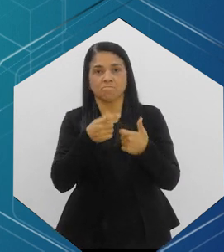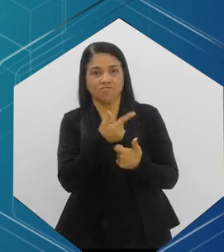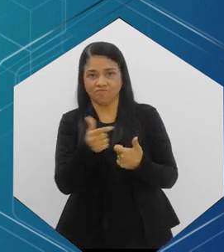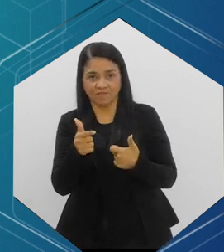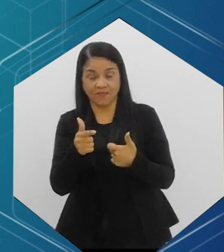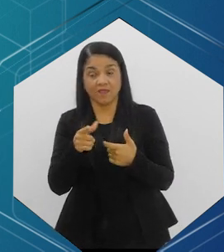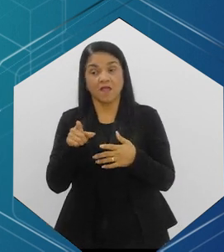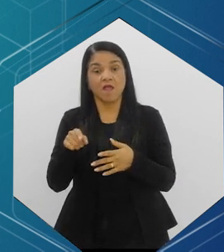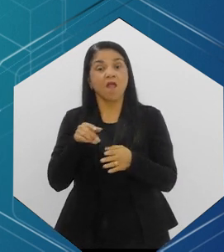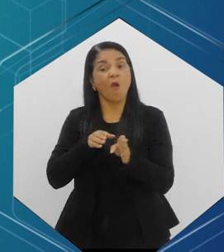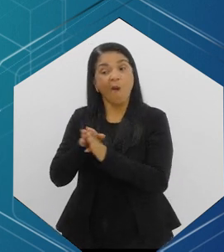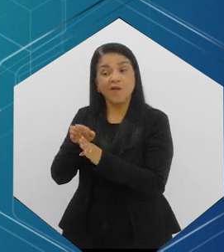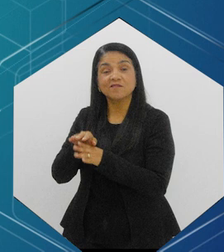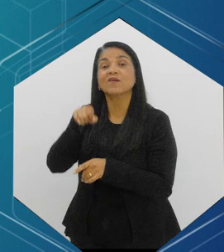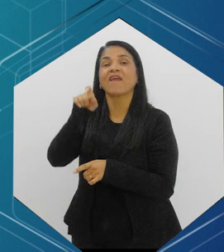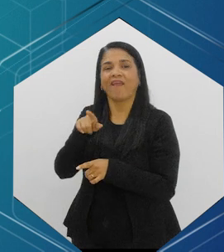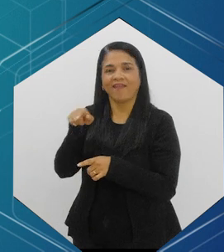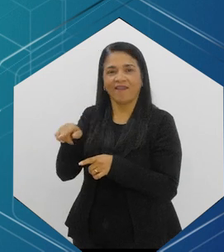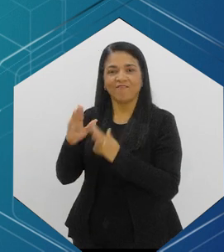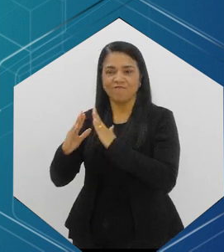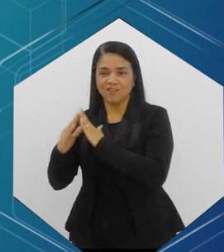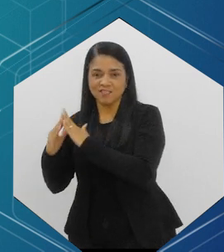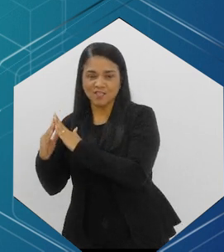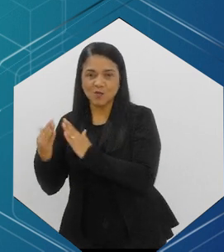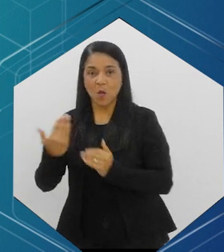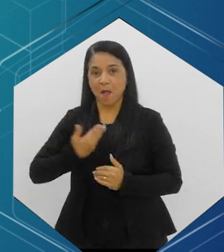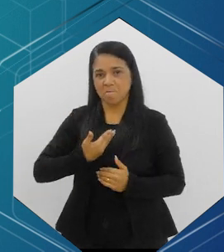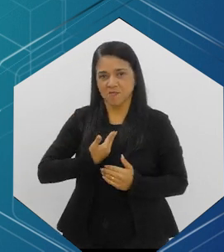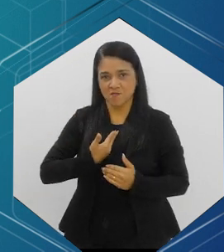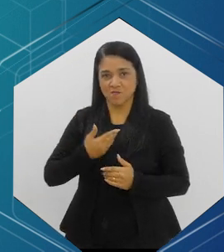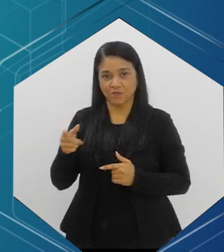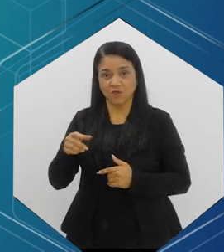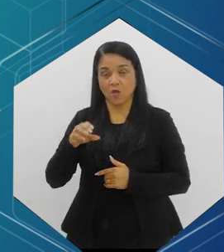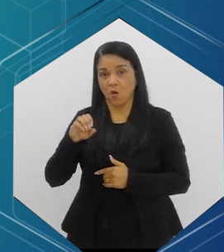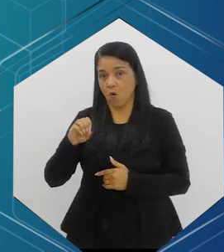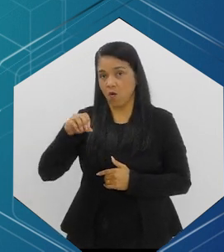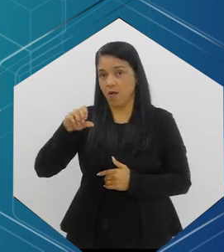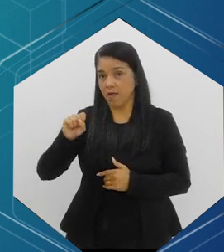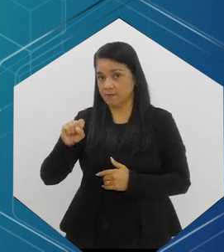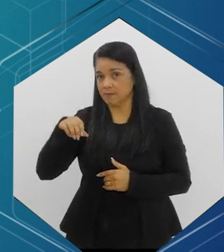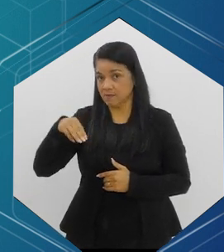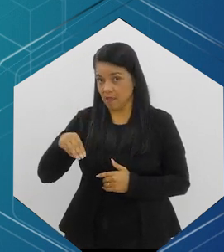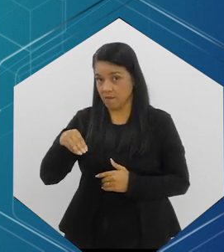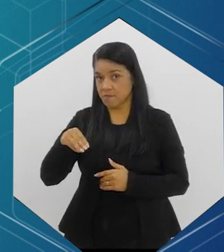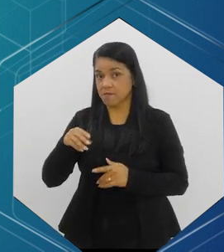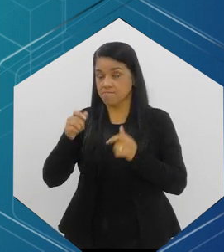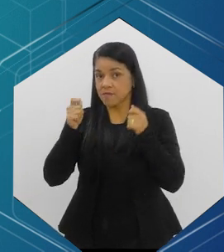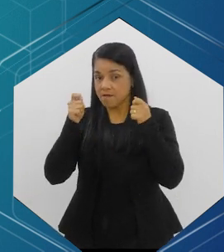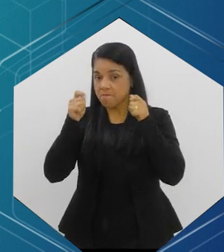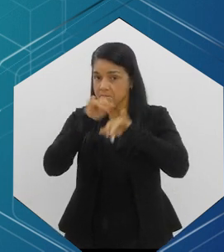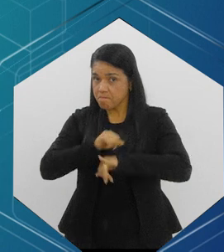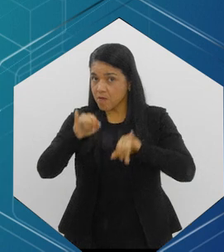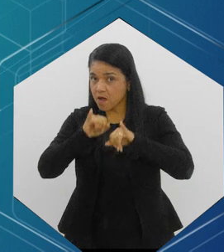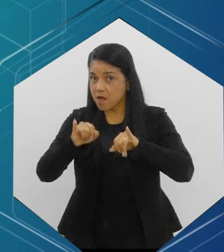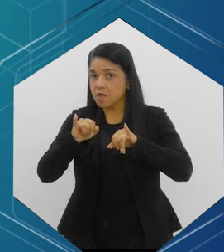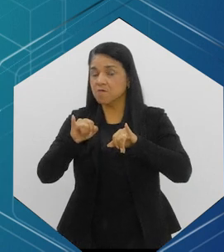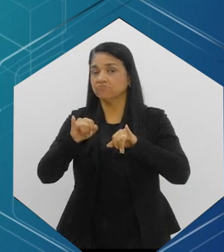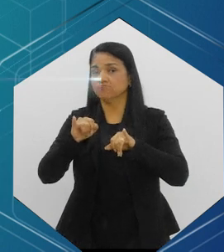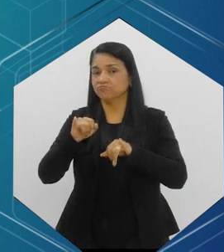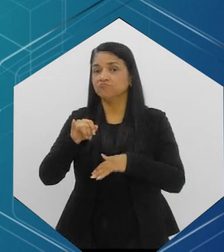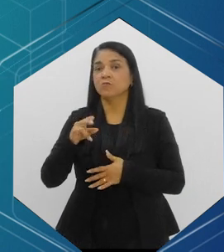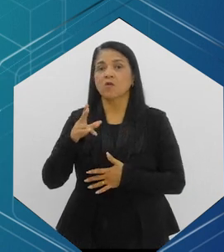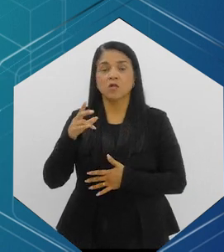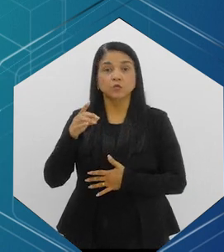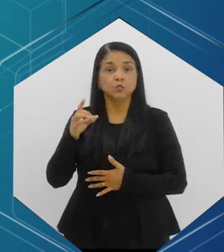um vizinho. E aí, tanto que o CFM ele faz uma campanha muito forte do uso de